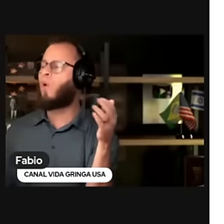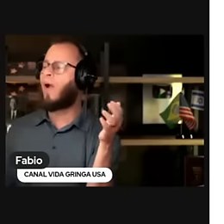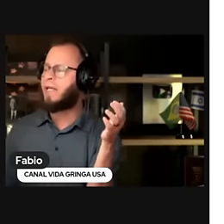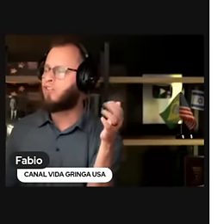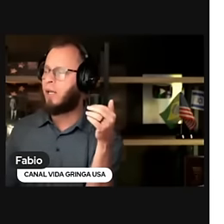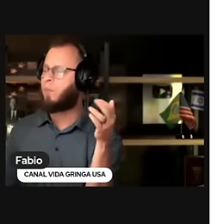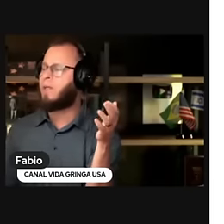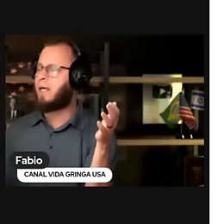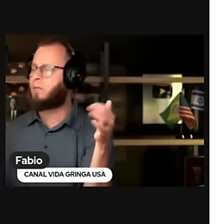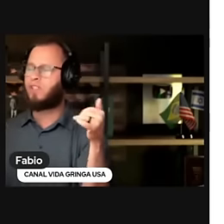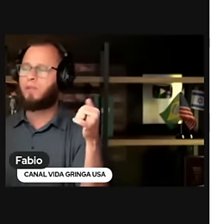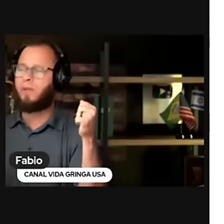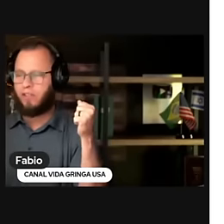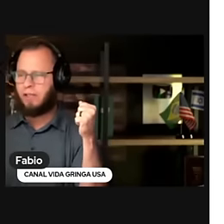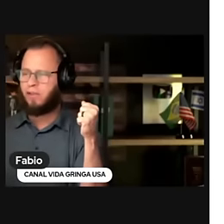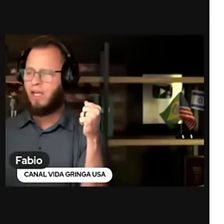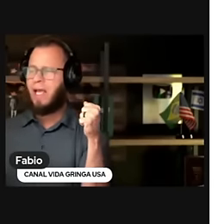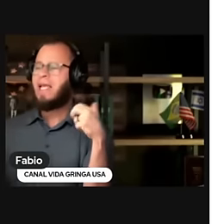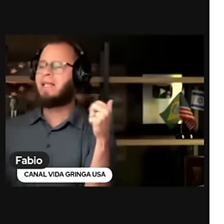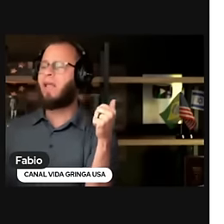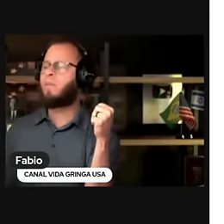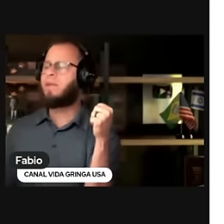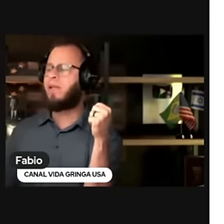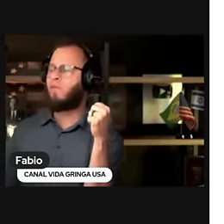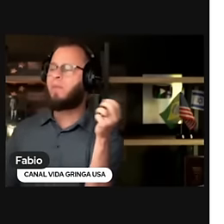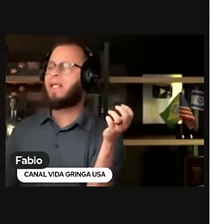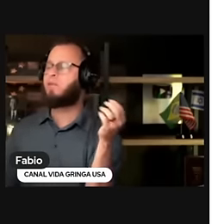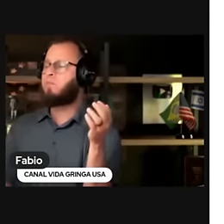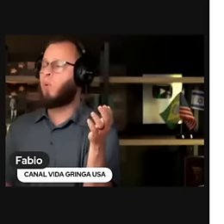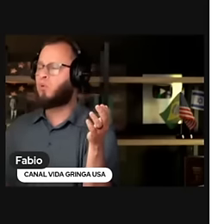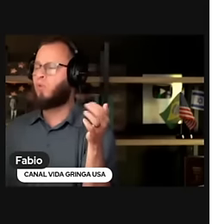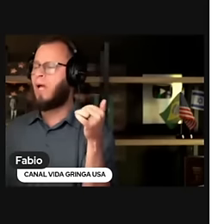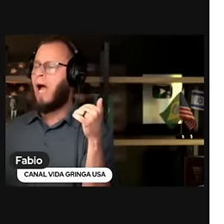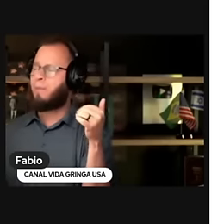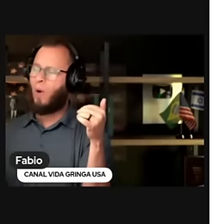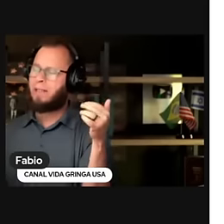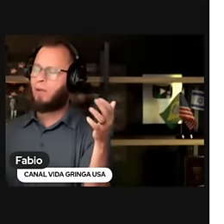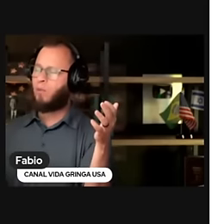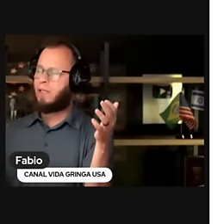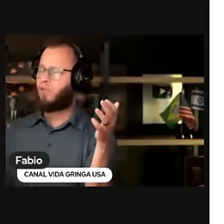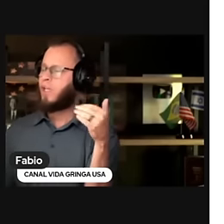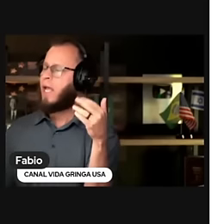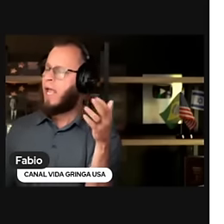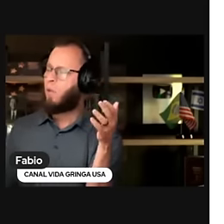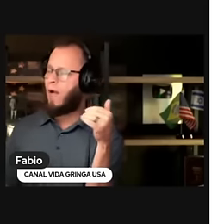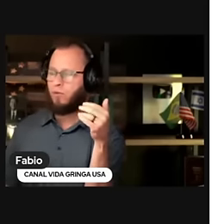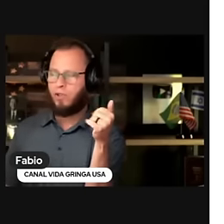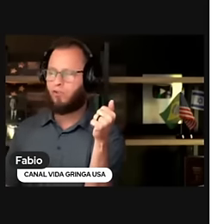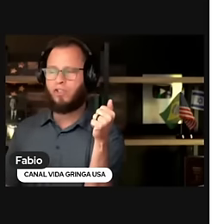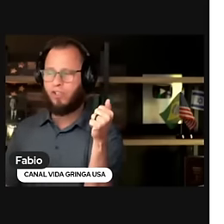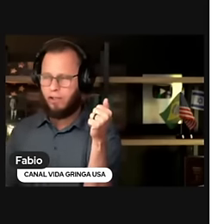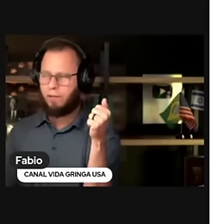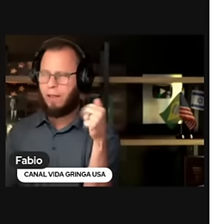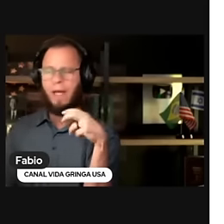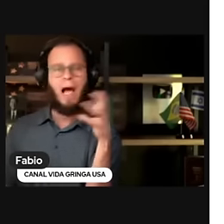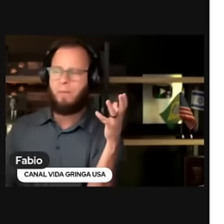concorrentes republicanos nas pesquisas e até obteve um pequeno impulso após as acusações em quatro edições